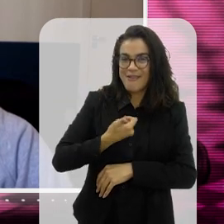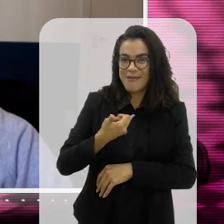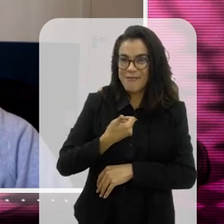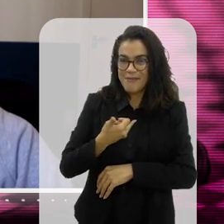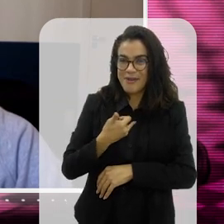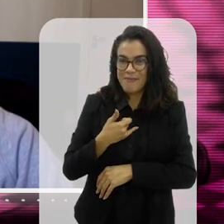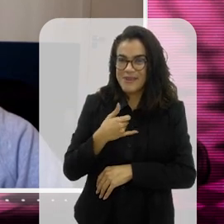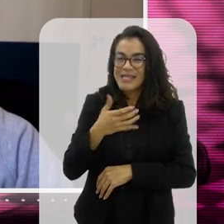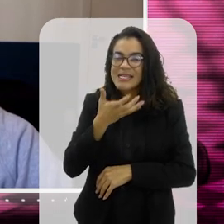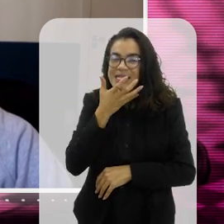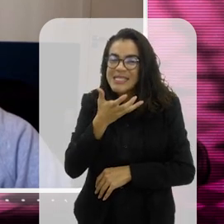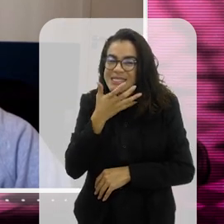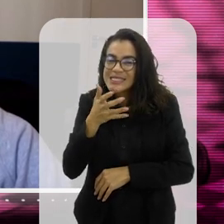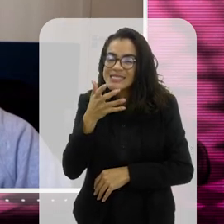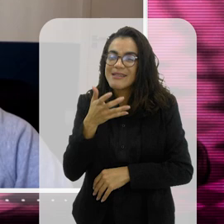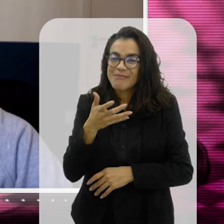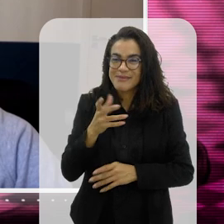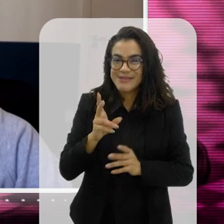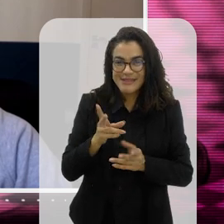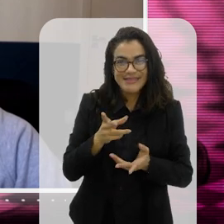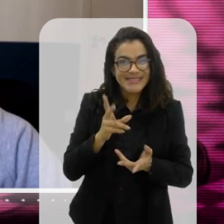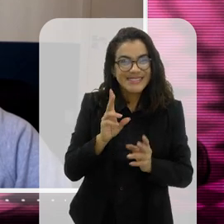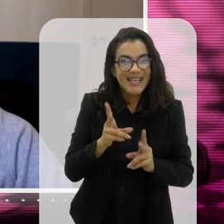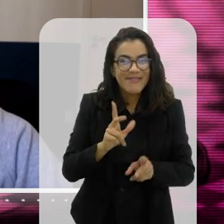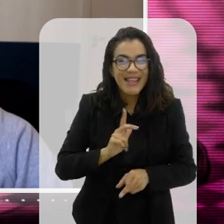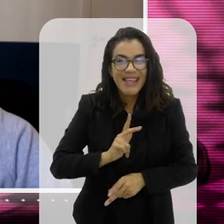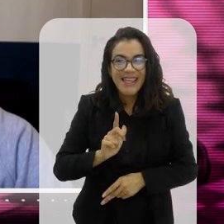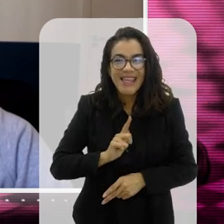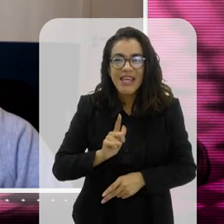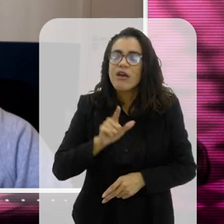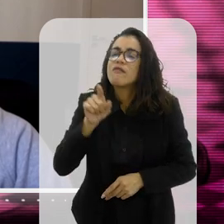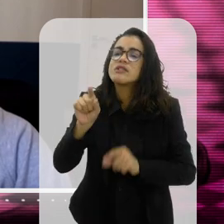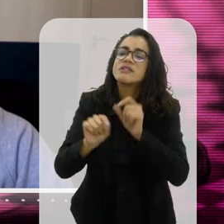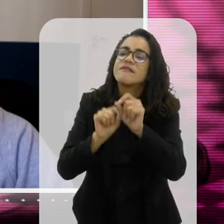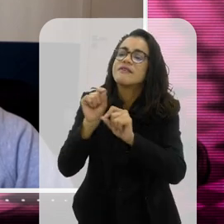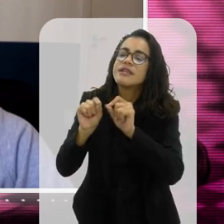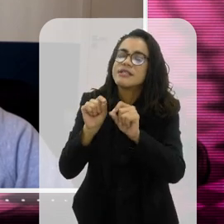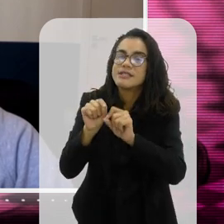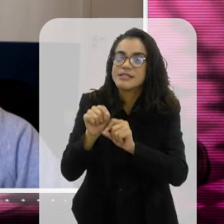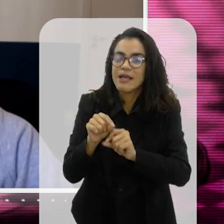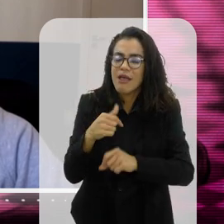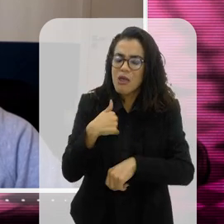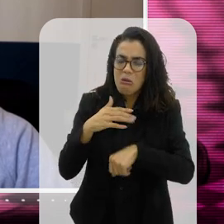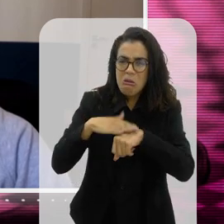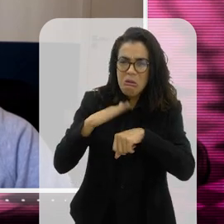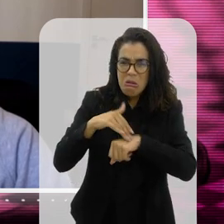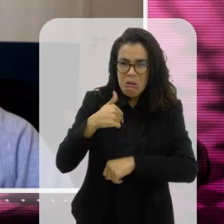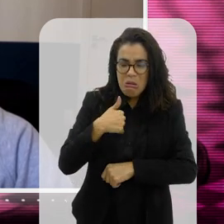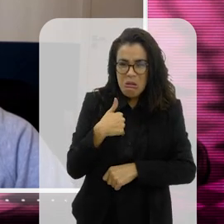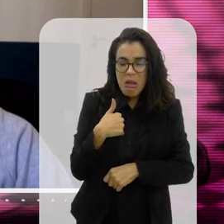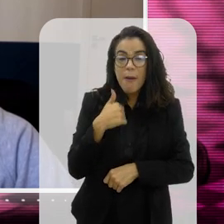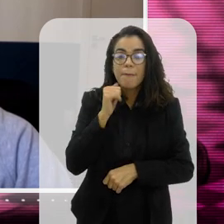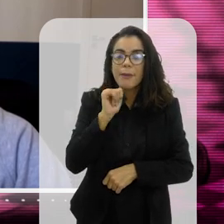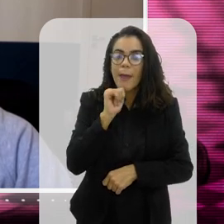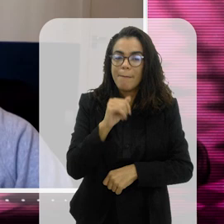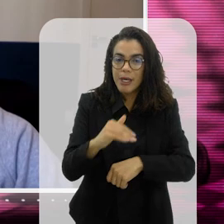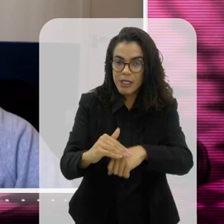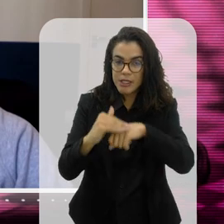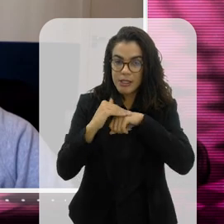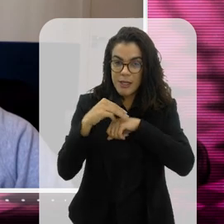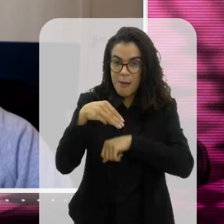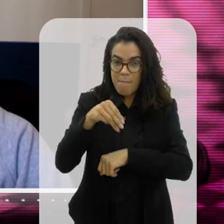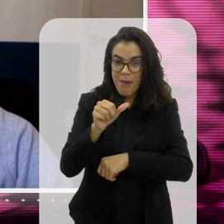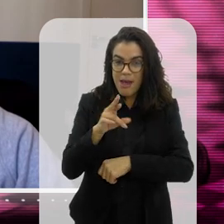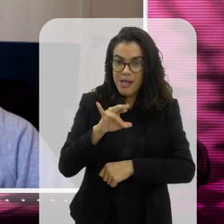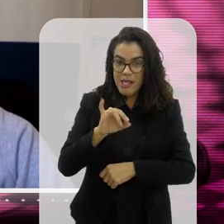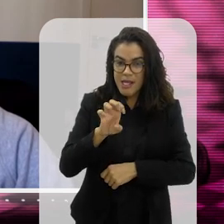isso muito claro na minha cabeça. Final de ano não tem aquela coisa, ah, o ano está chegando ao final, o que você fez? Aí eu ficava me cobrando. Aí minha